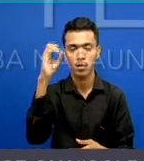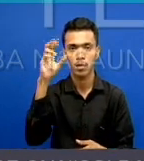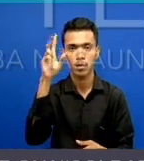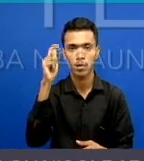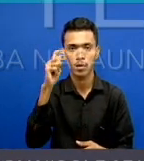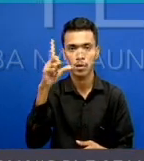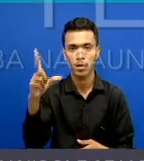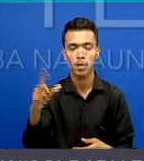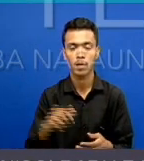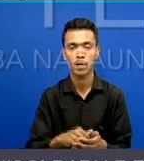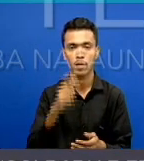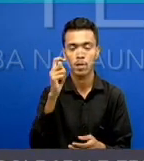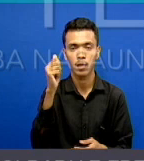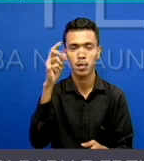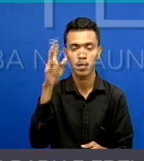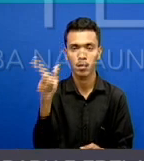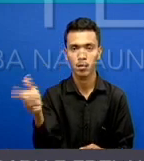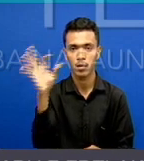A.RuanuloRecensia.000TL. To